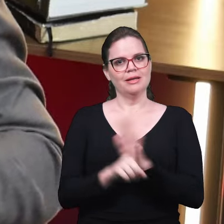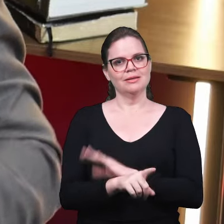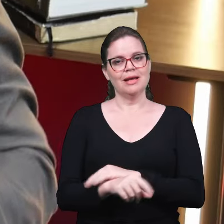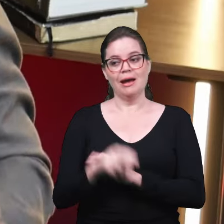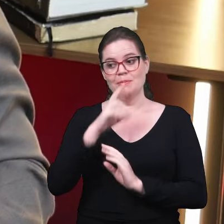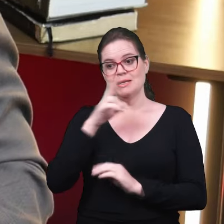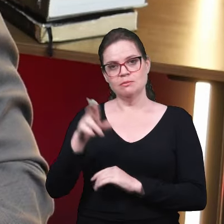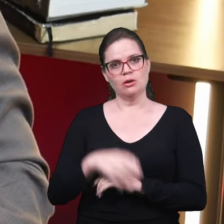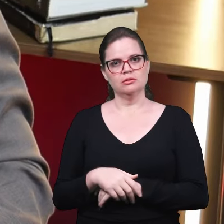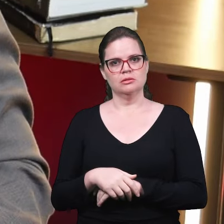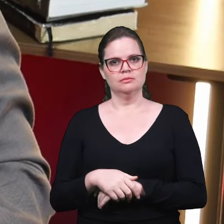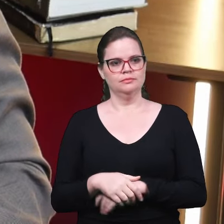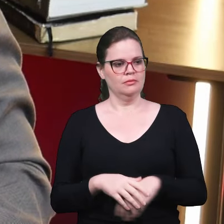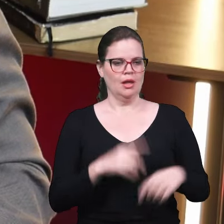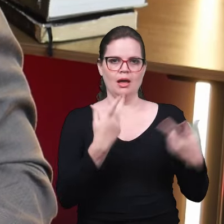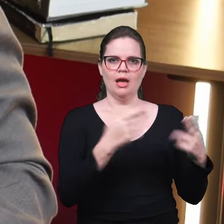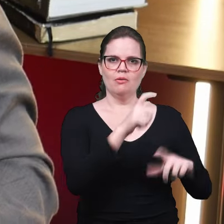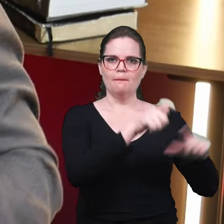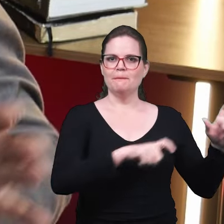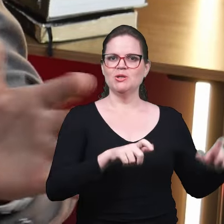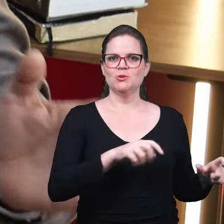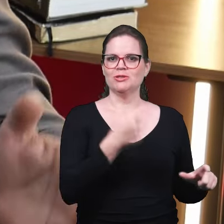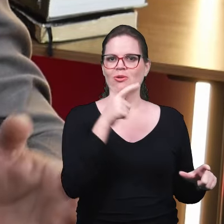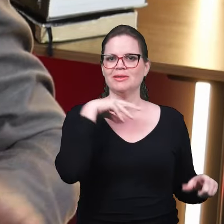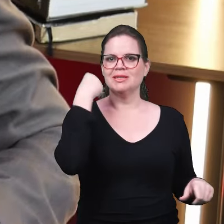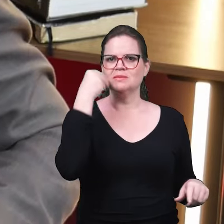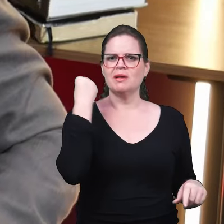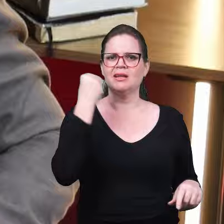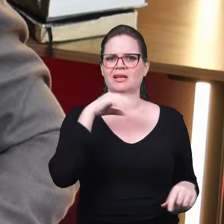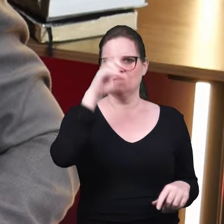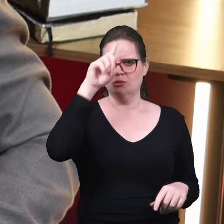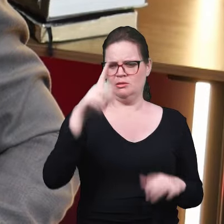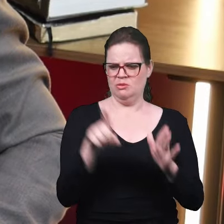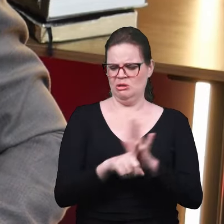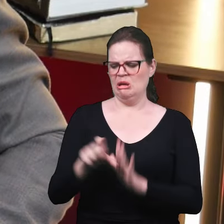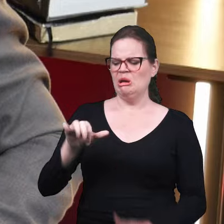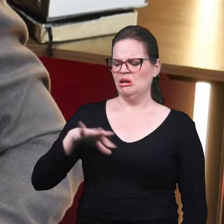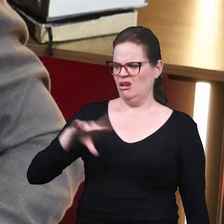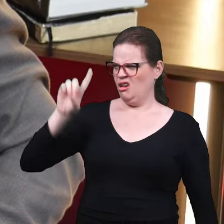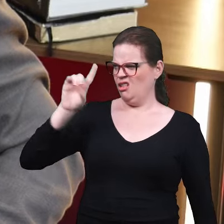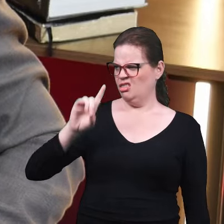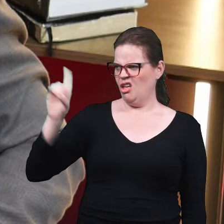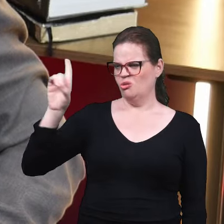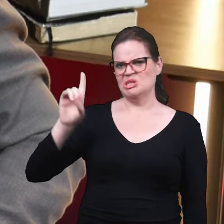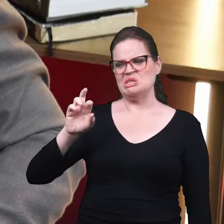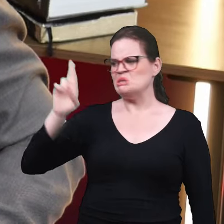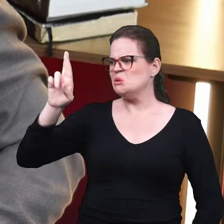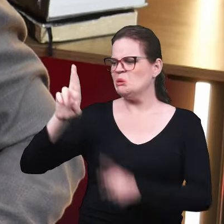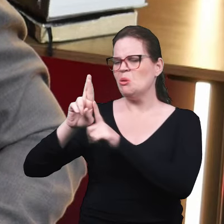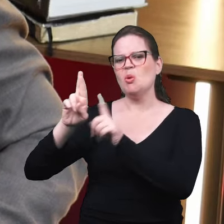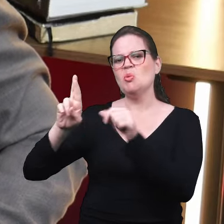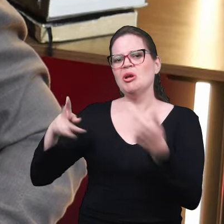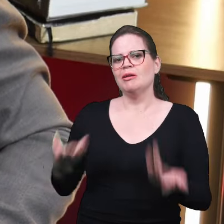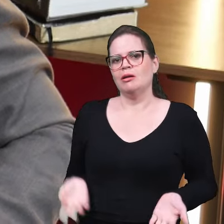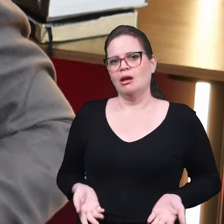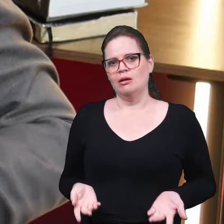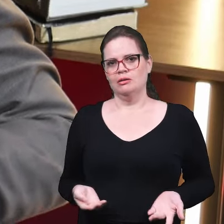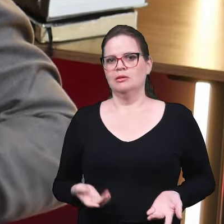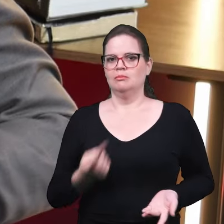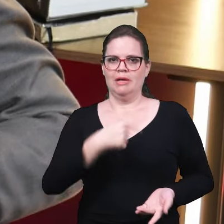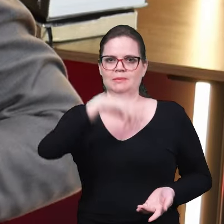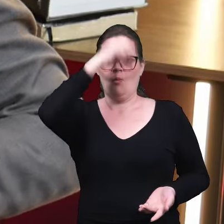mundo, o homem que às vezes não teve uma experiência com Deus, mas quem é esse Senhor? É o desconhecimento, né? E interessante